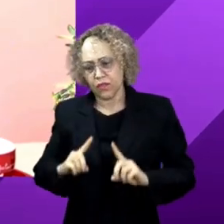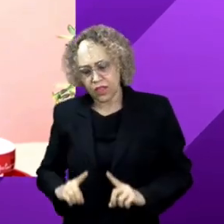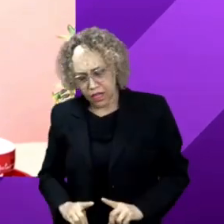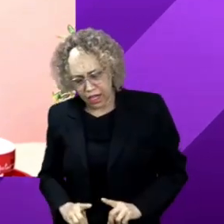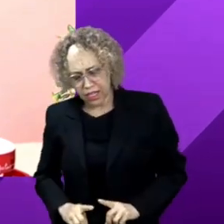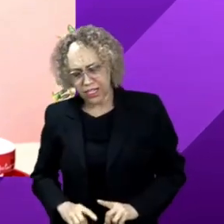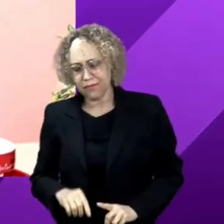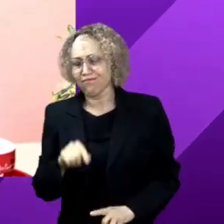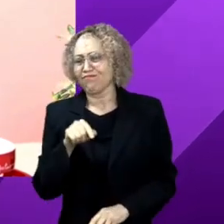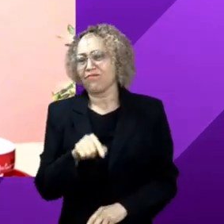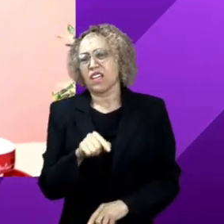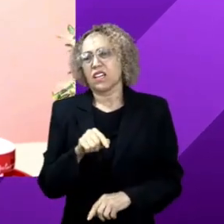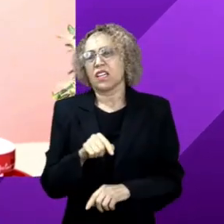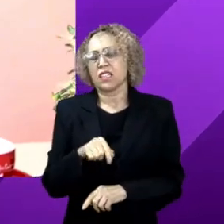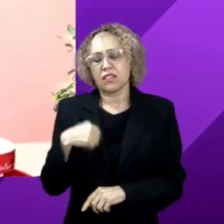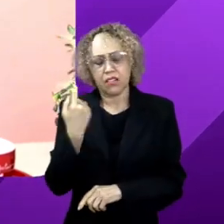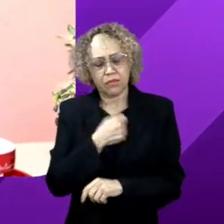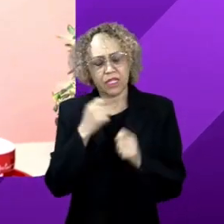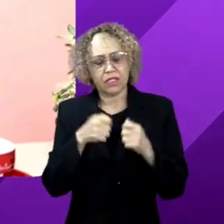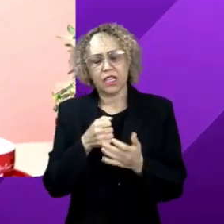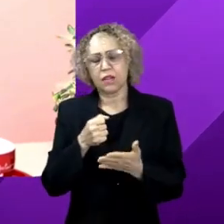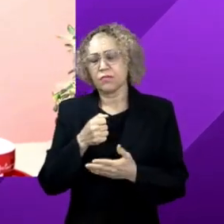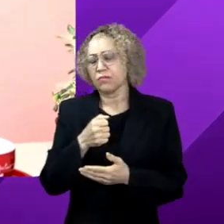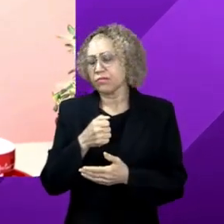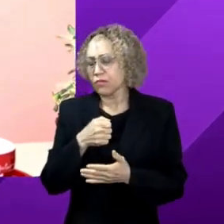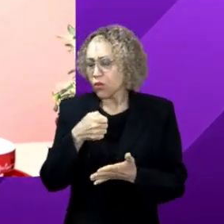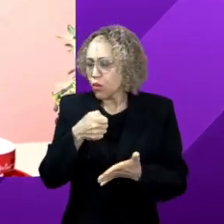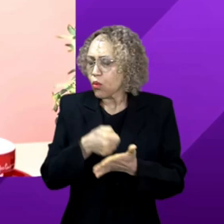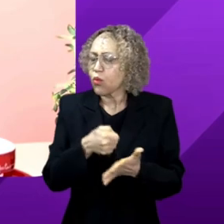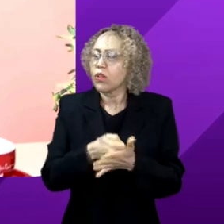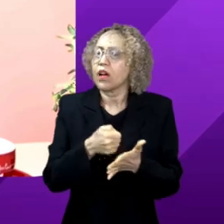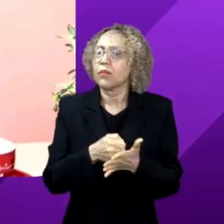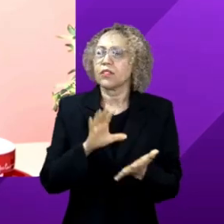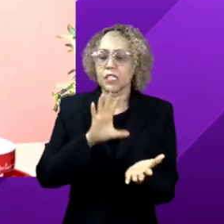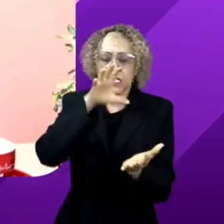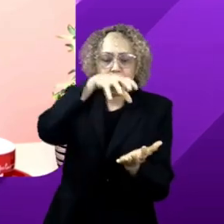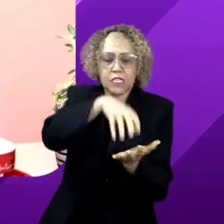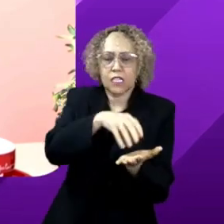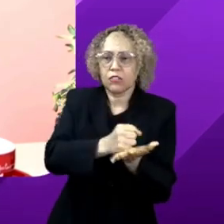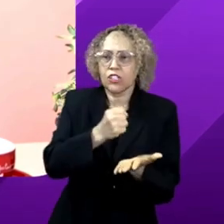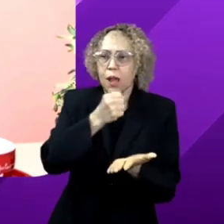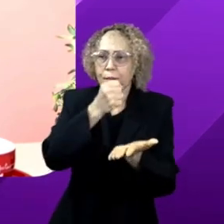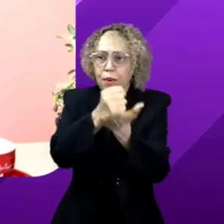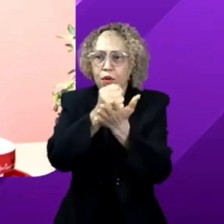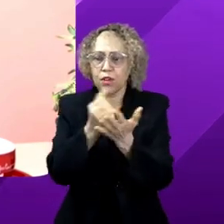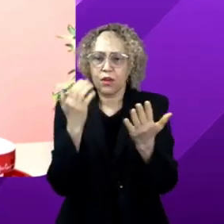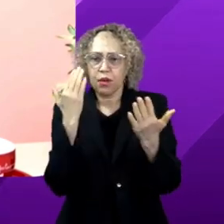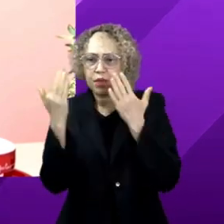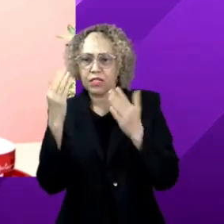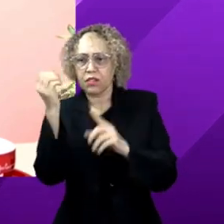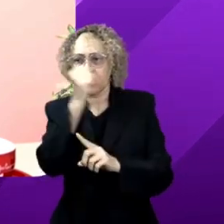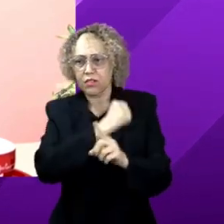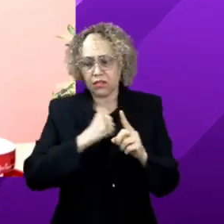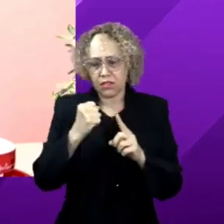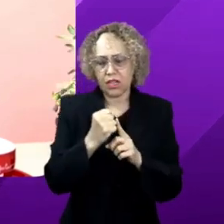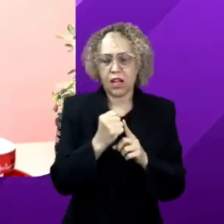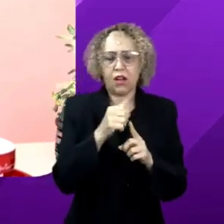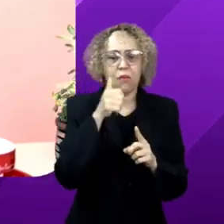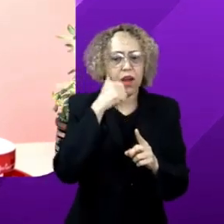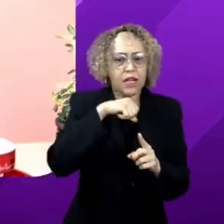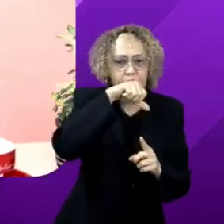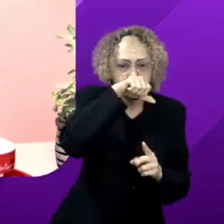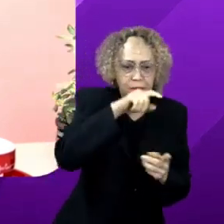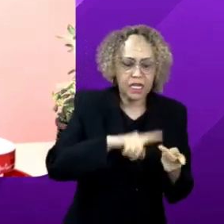brasileiras. Lutar por centros de apoio psicológico e social para famílias, para mães,